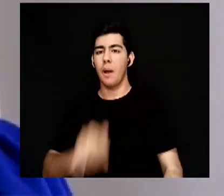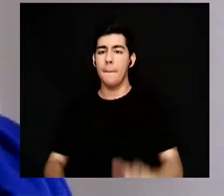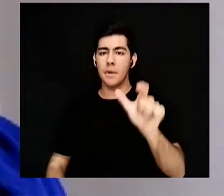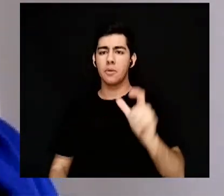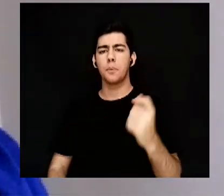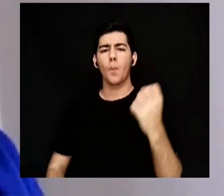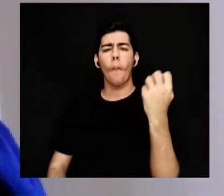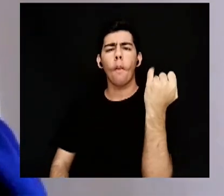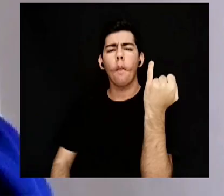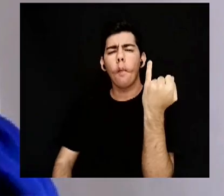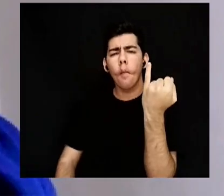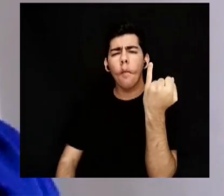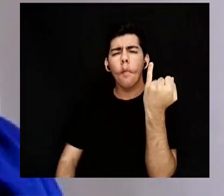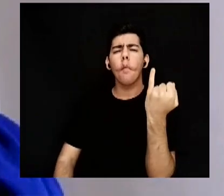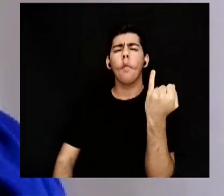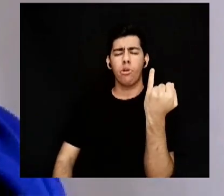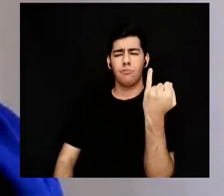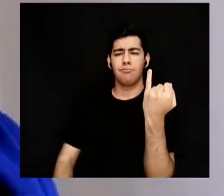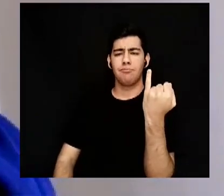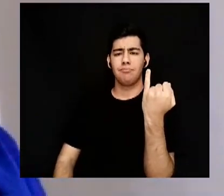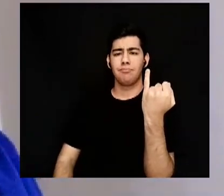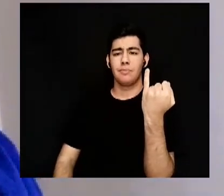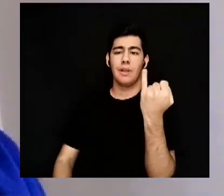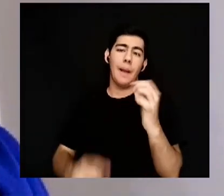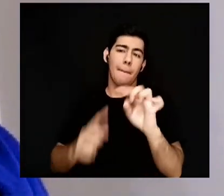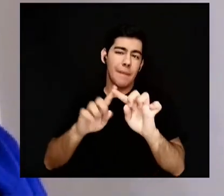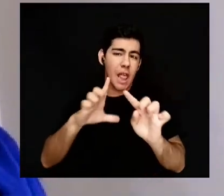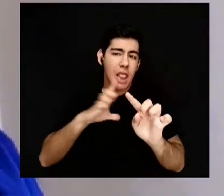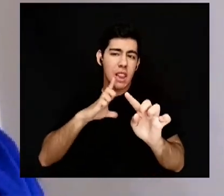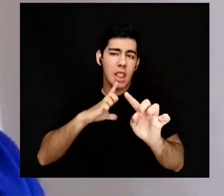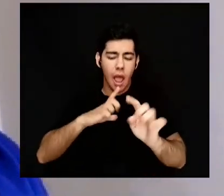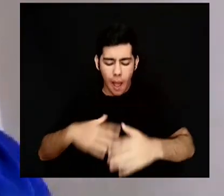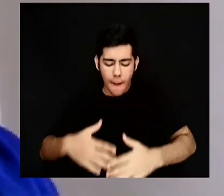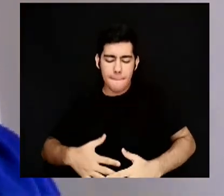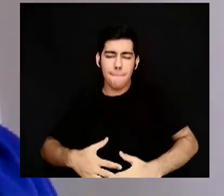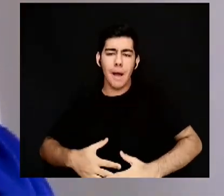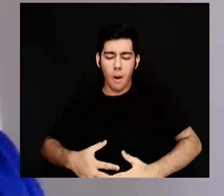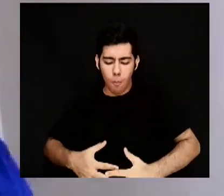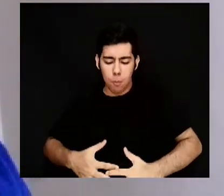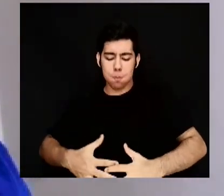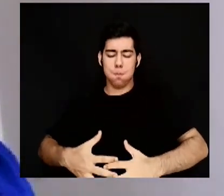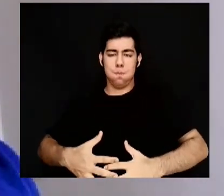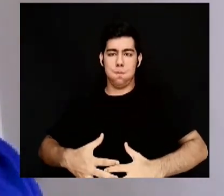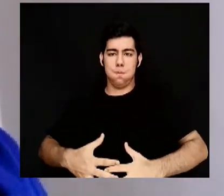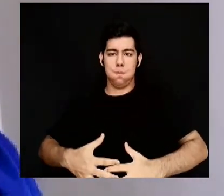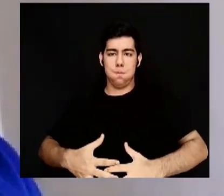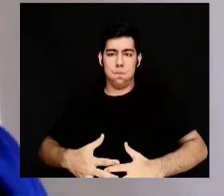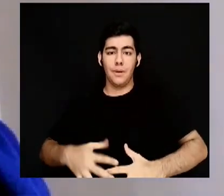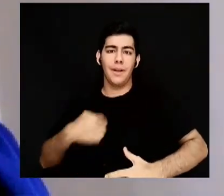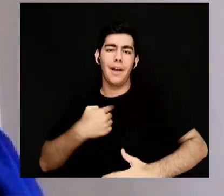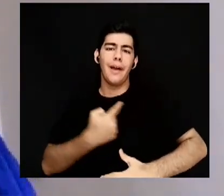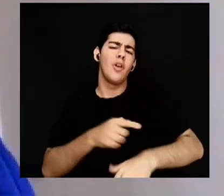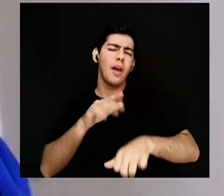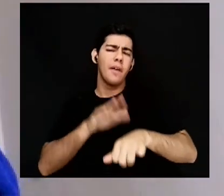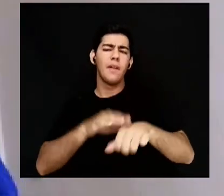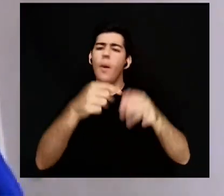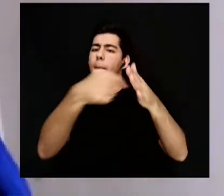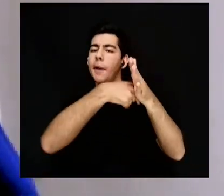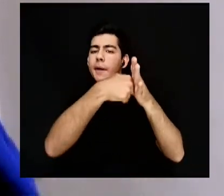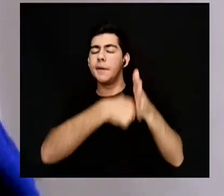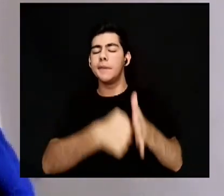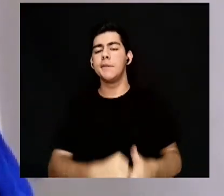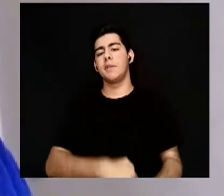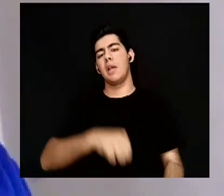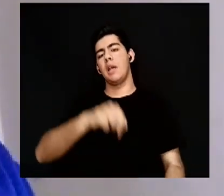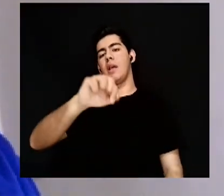pernas, mas que tem aquela barriguinha, tá? Aí quando você vai medir todos os exames metabólicos, como glicose, colesterol,